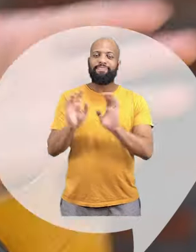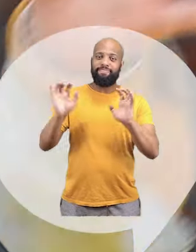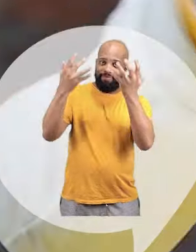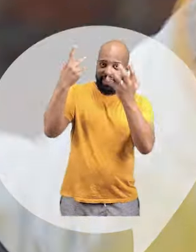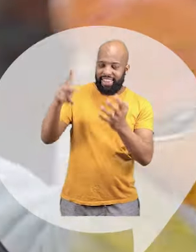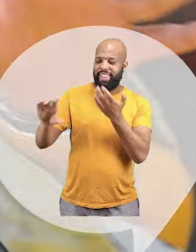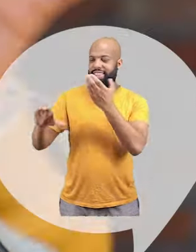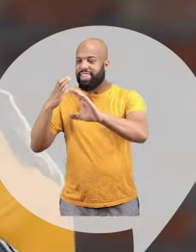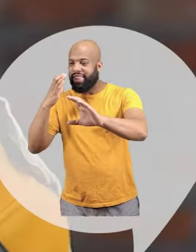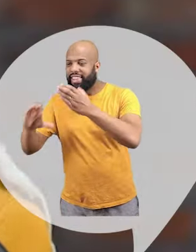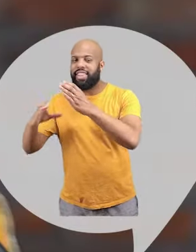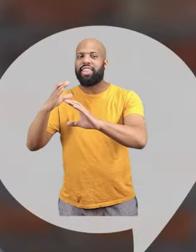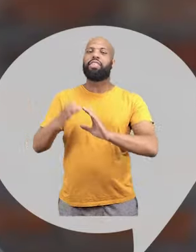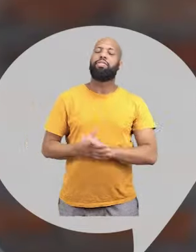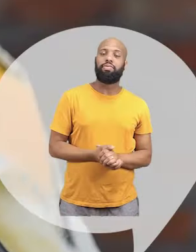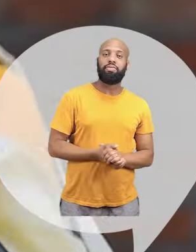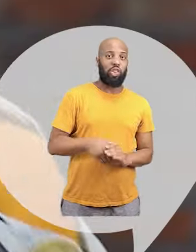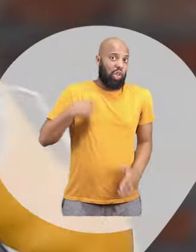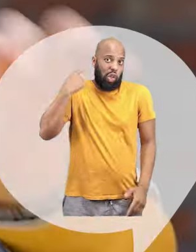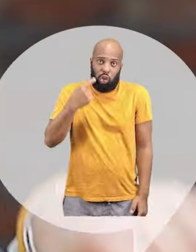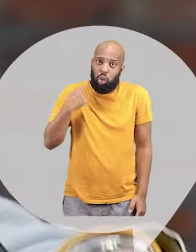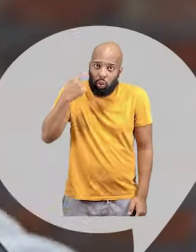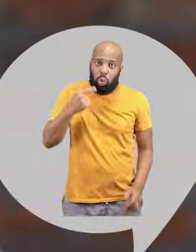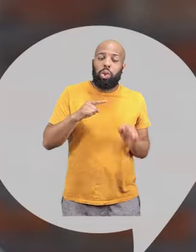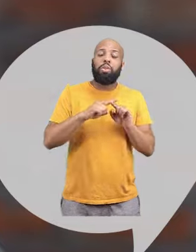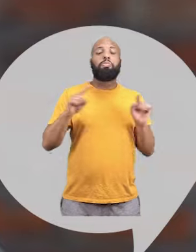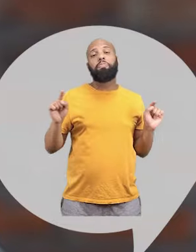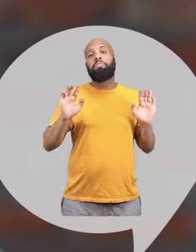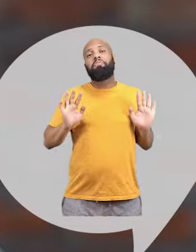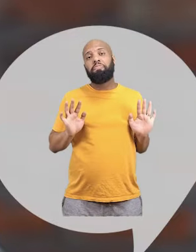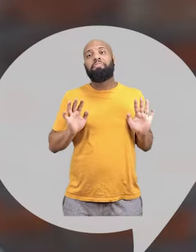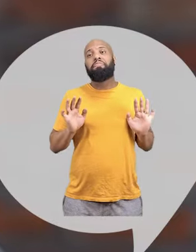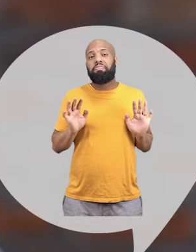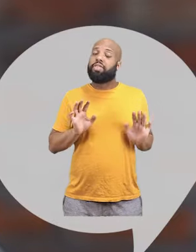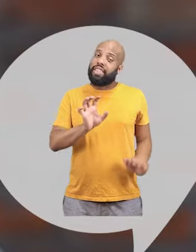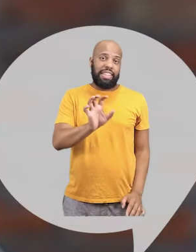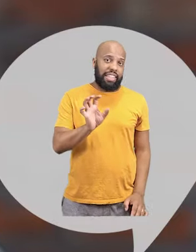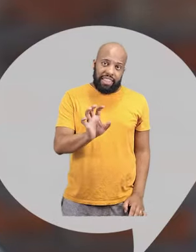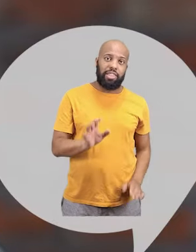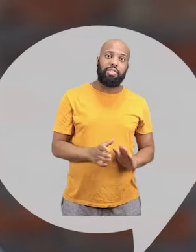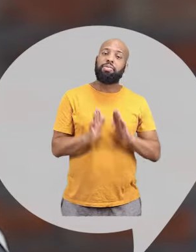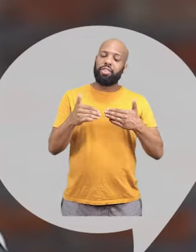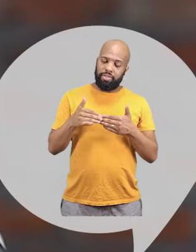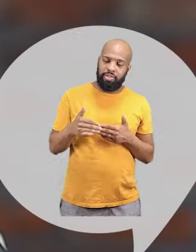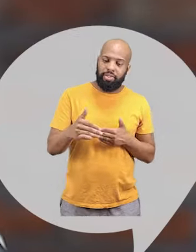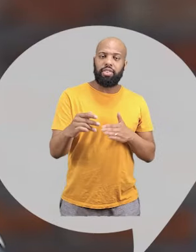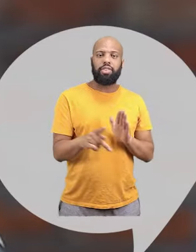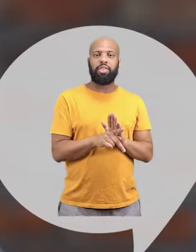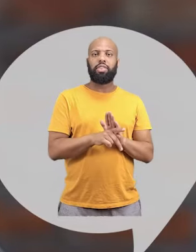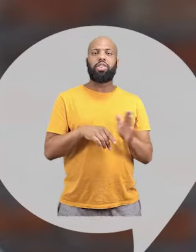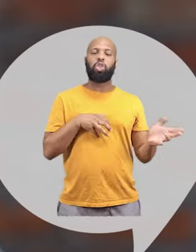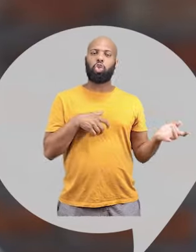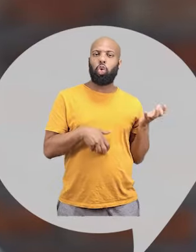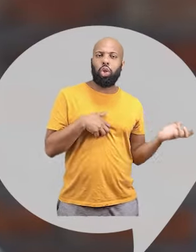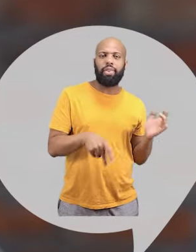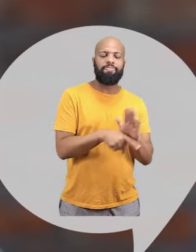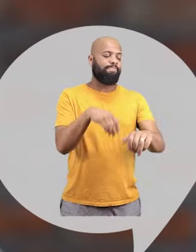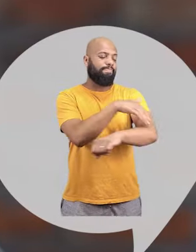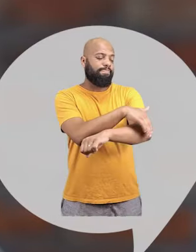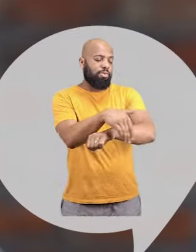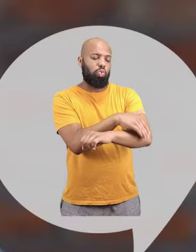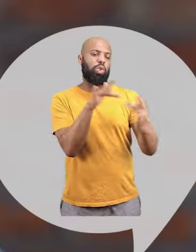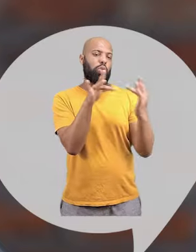um ano eu entrei na festa aniversário dela o que é a loucuras Mas tipo é isso assim foi a partir de tocar